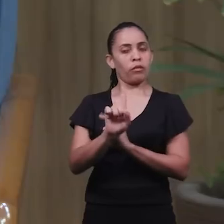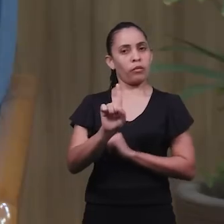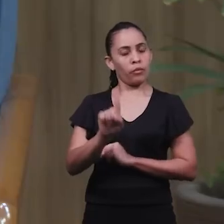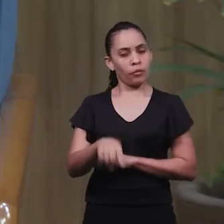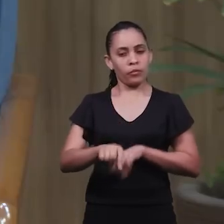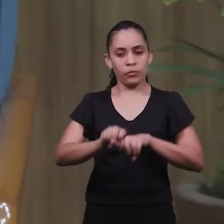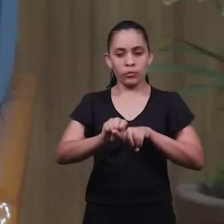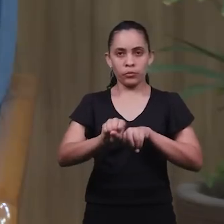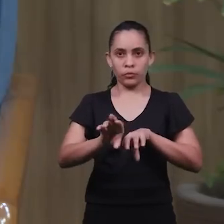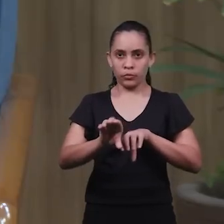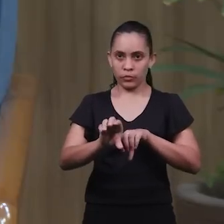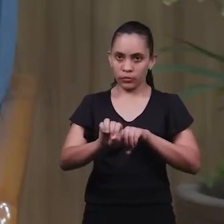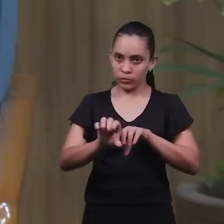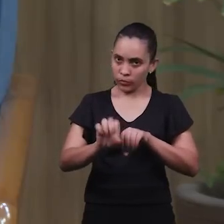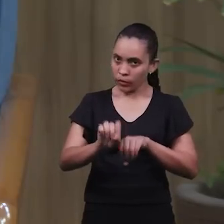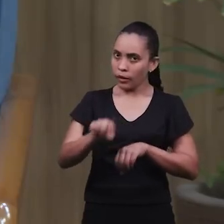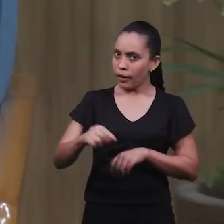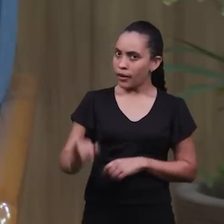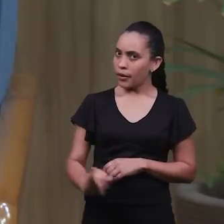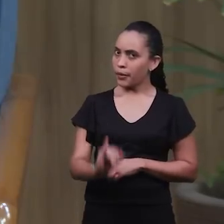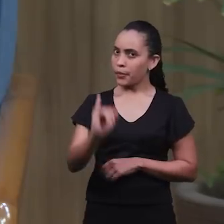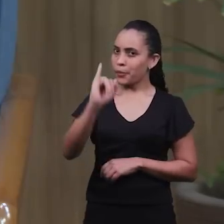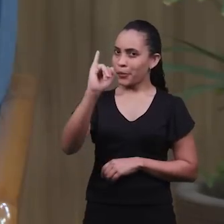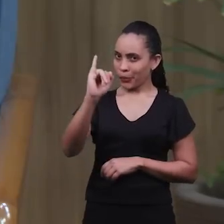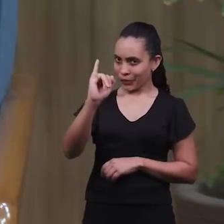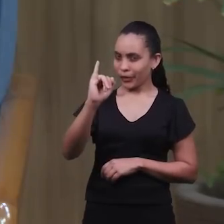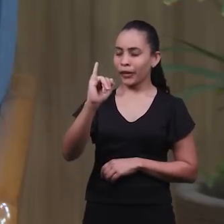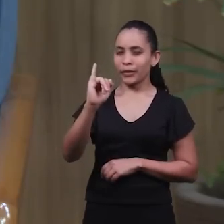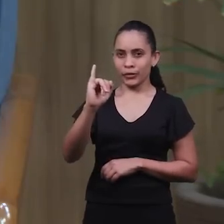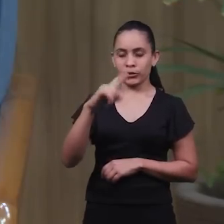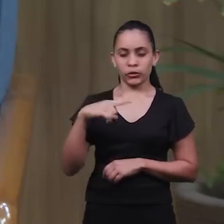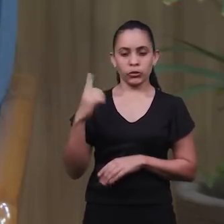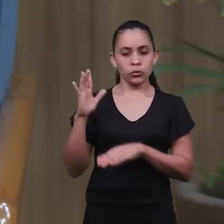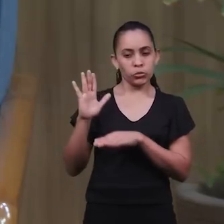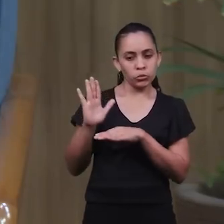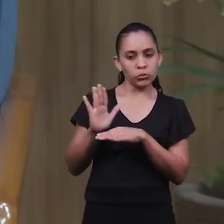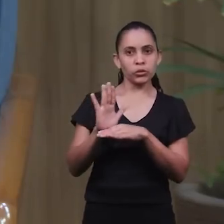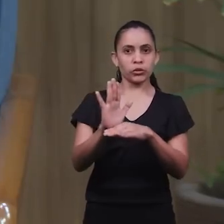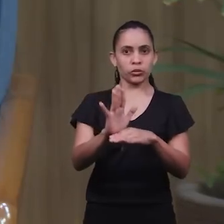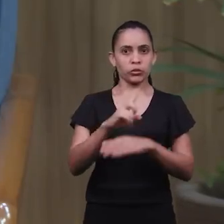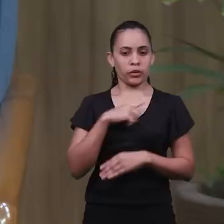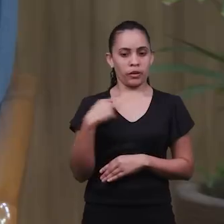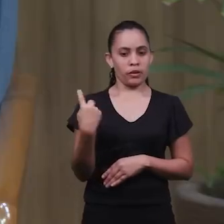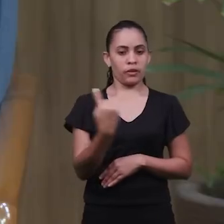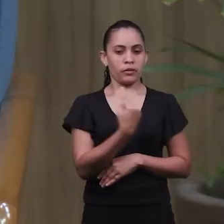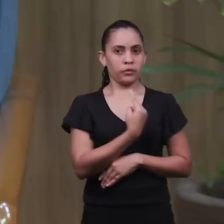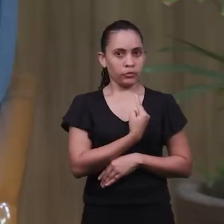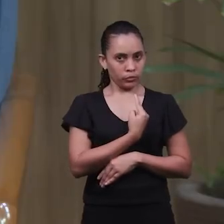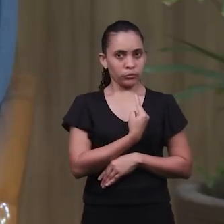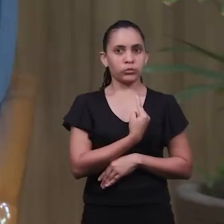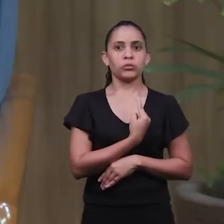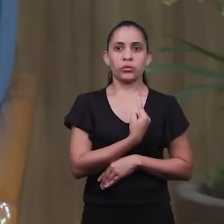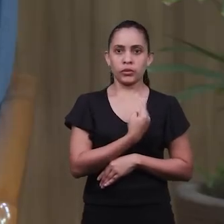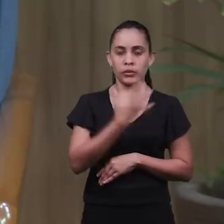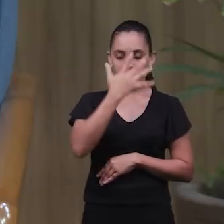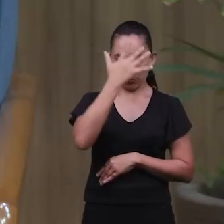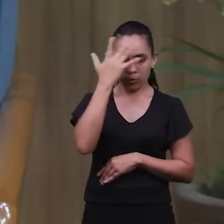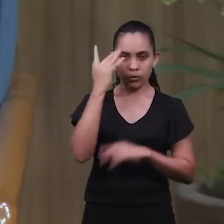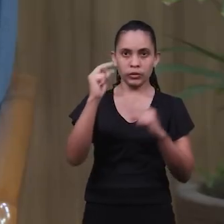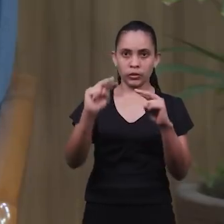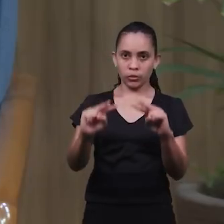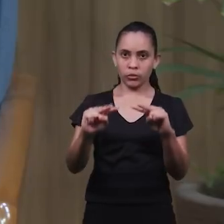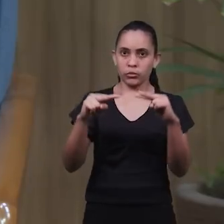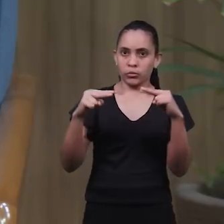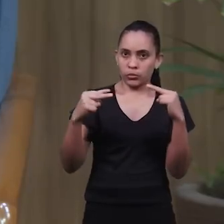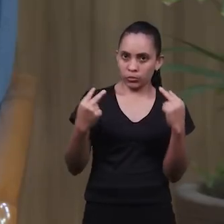e isso em si é algo muito importante, algo que nos ajuda, a nós que participamos aqui do quadro, aqueles irmãos que nos